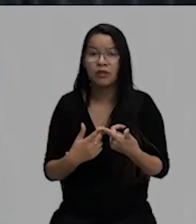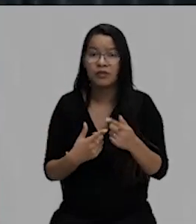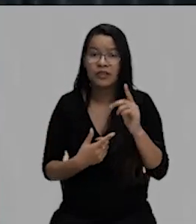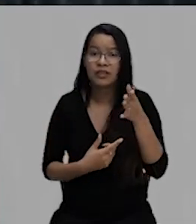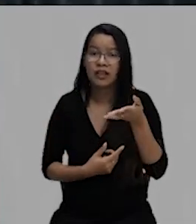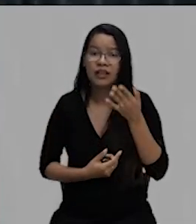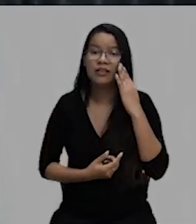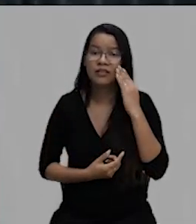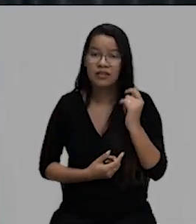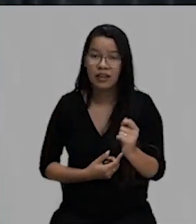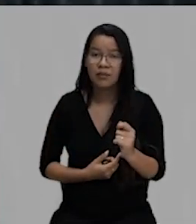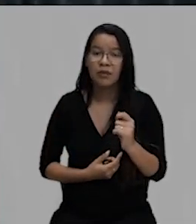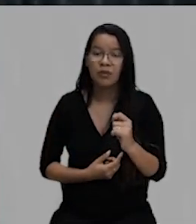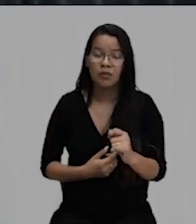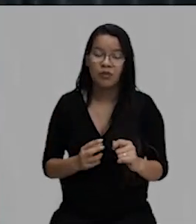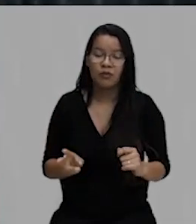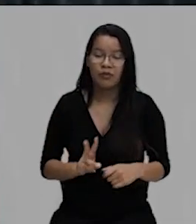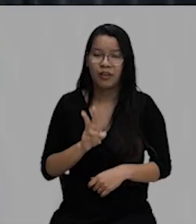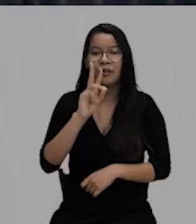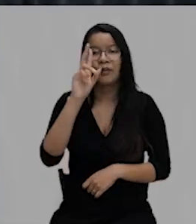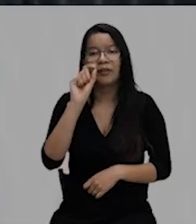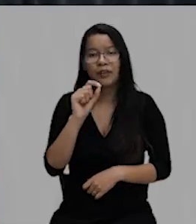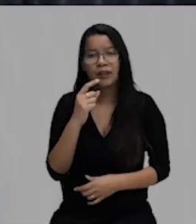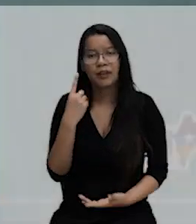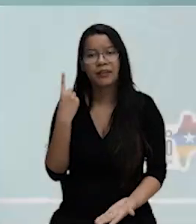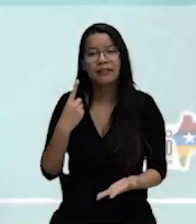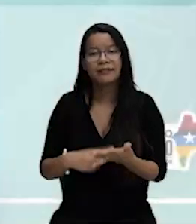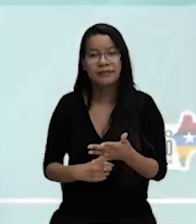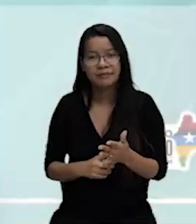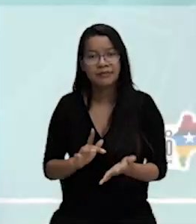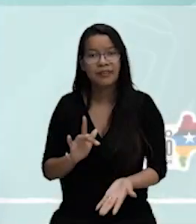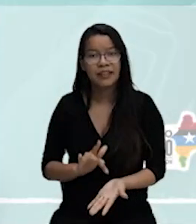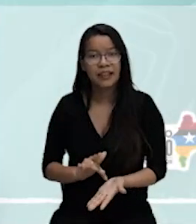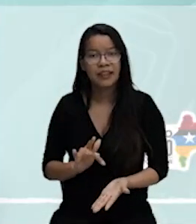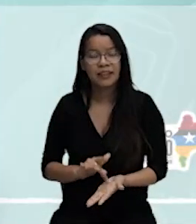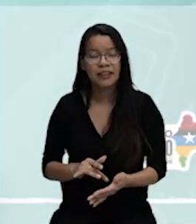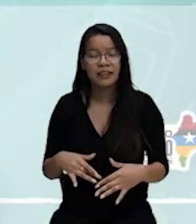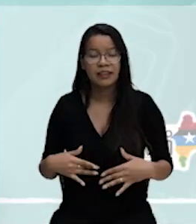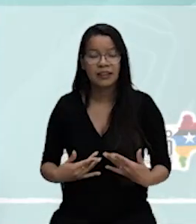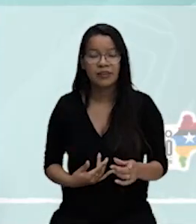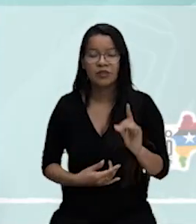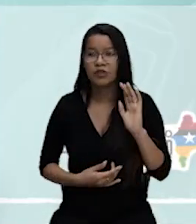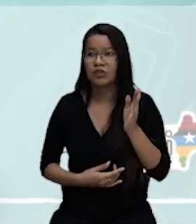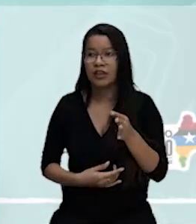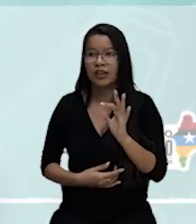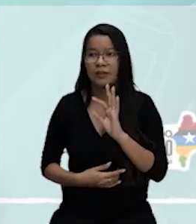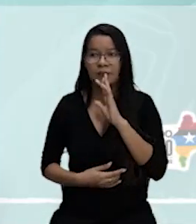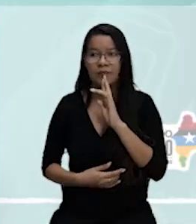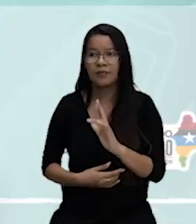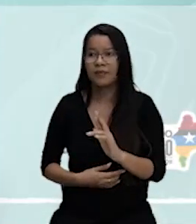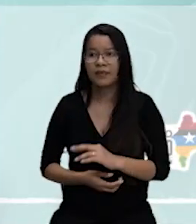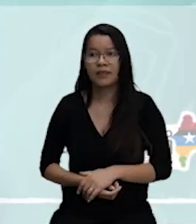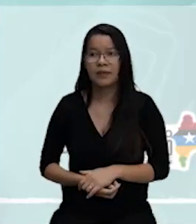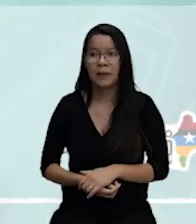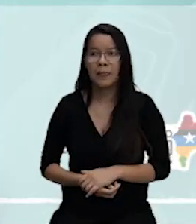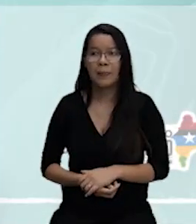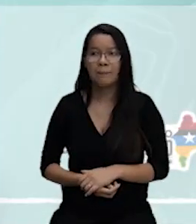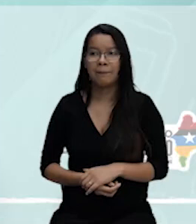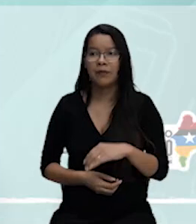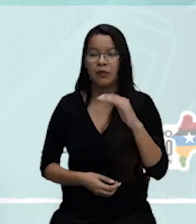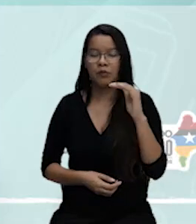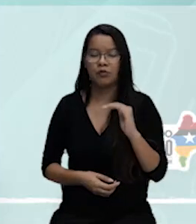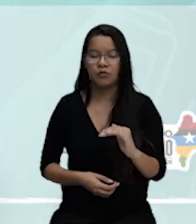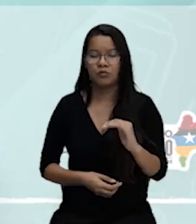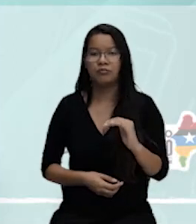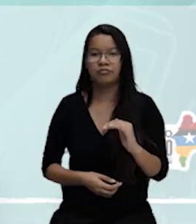está em busca do valor em que isso é garantido ser verdade, tá? Então, aqui já é diretão, você já coloca o conjunto